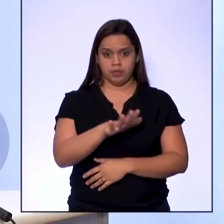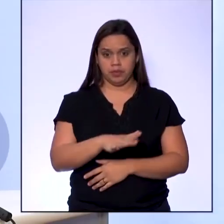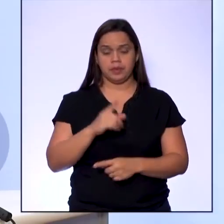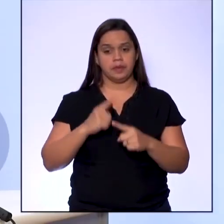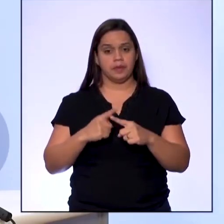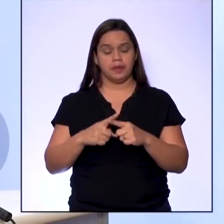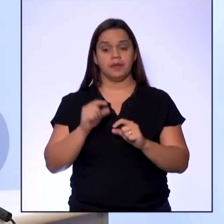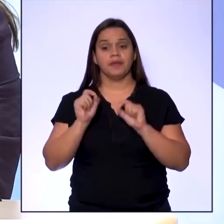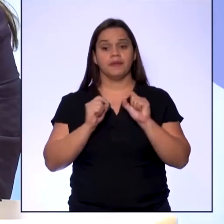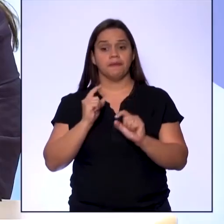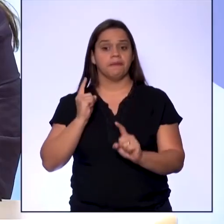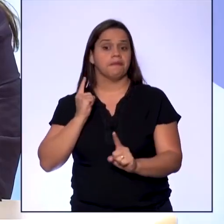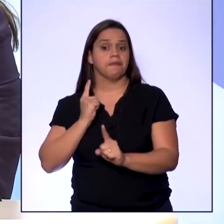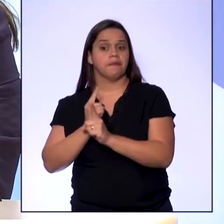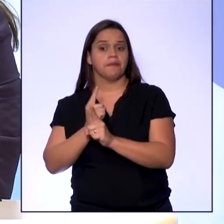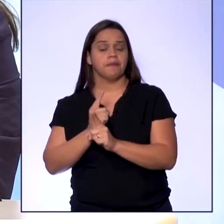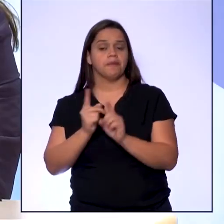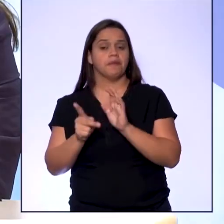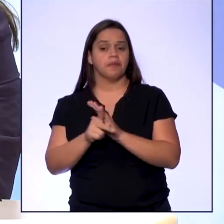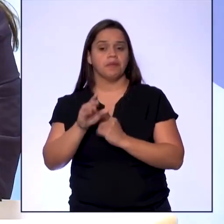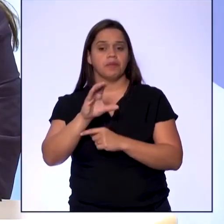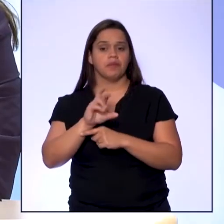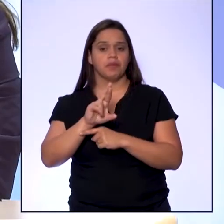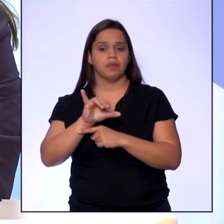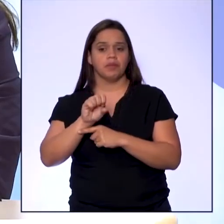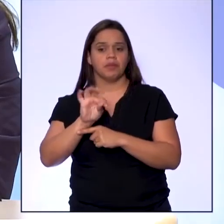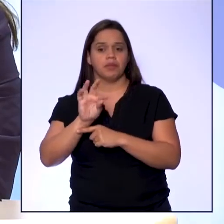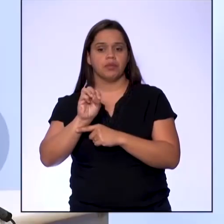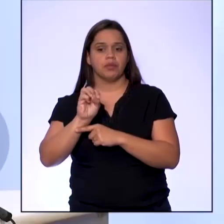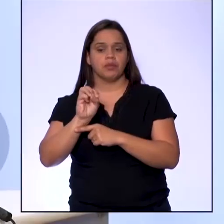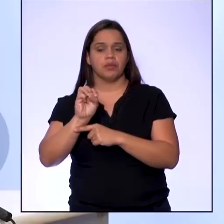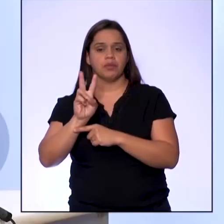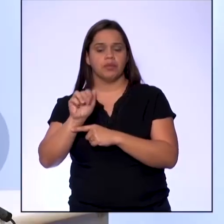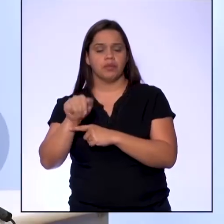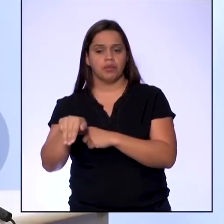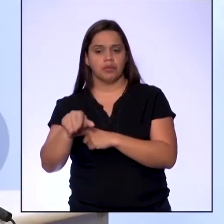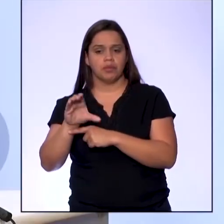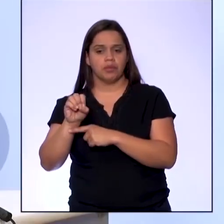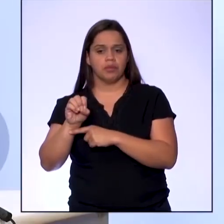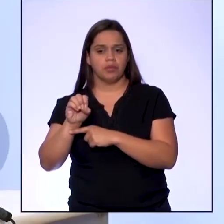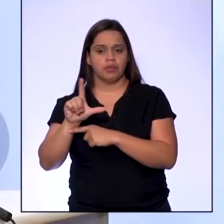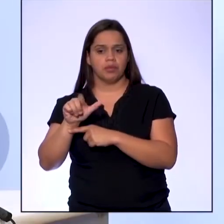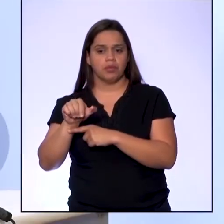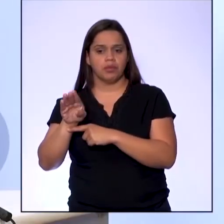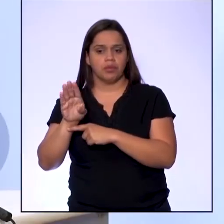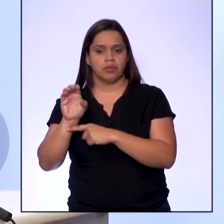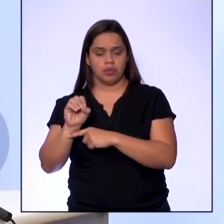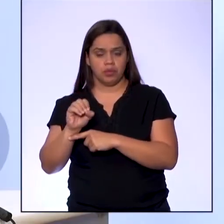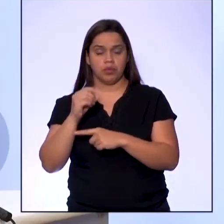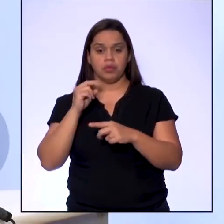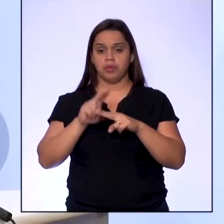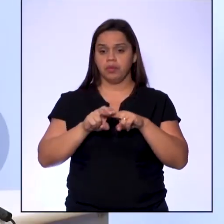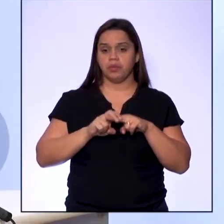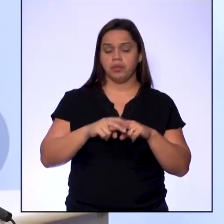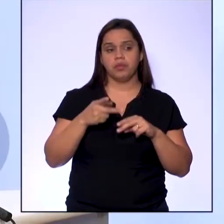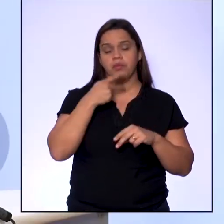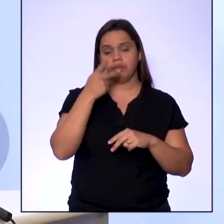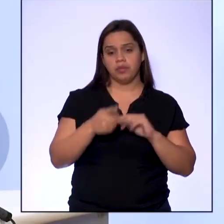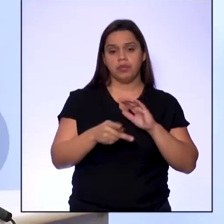das imagens, né, identificando a qual civilização pré-colombiana, né, lembrando que nós chamamos de